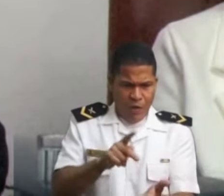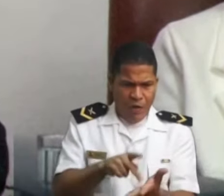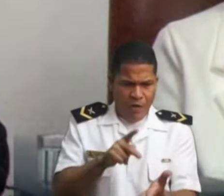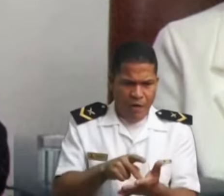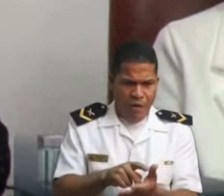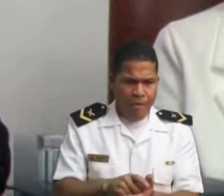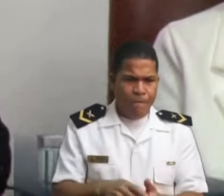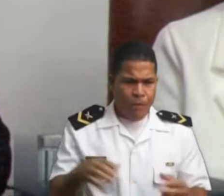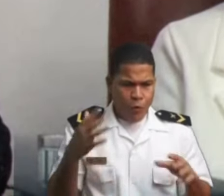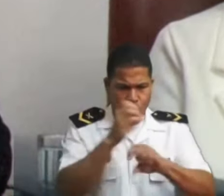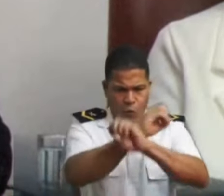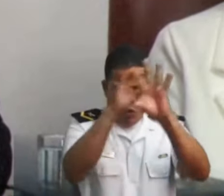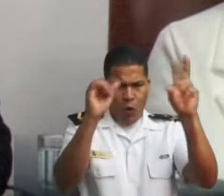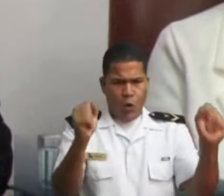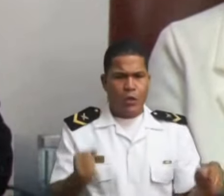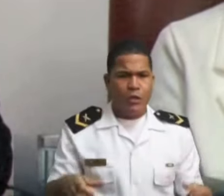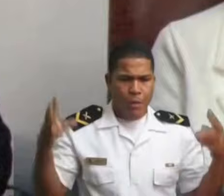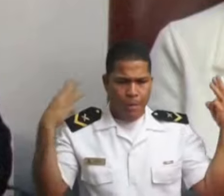Marinha de Tamandaré.